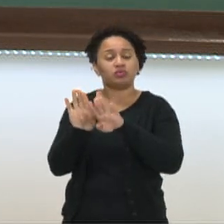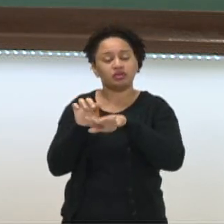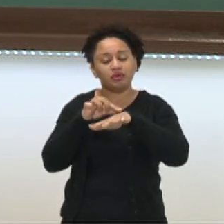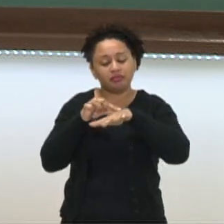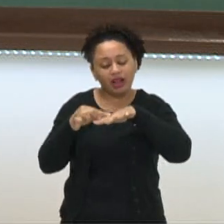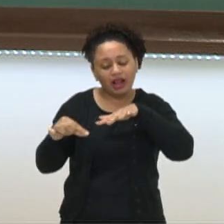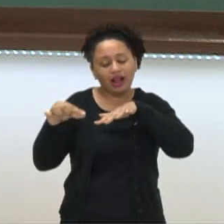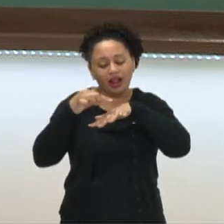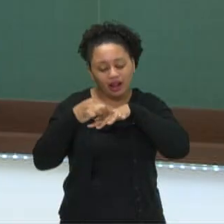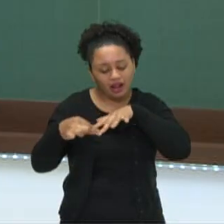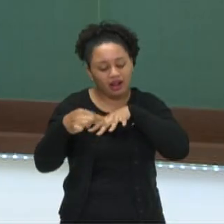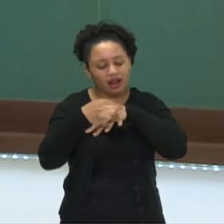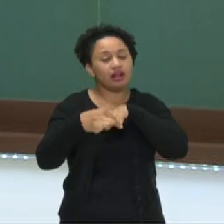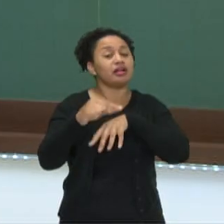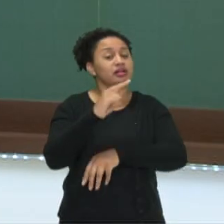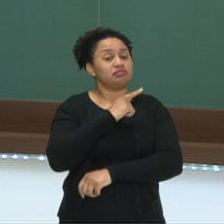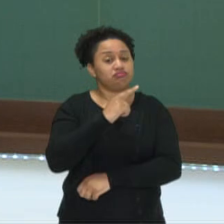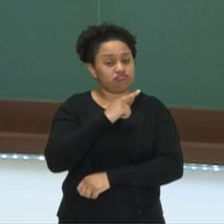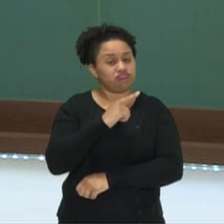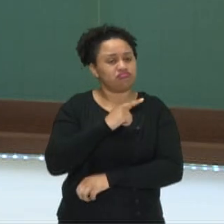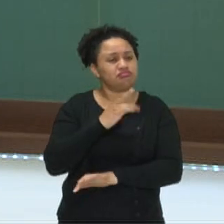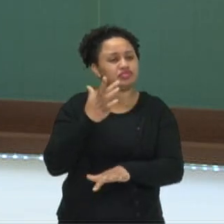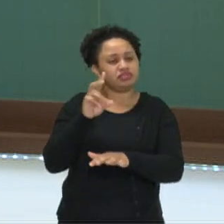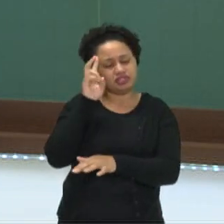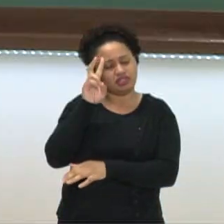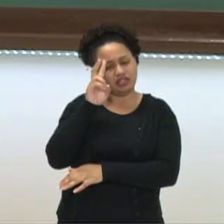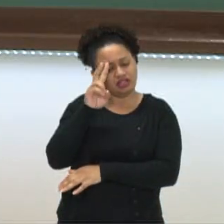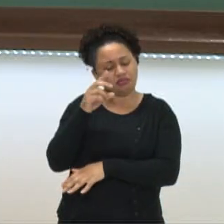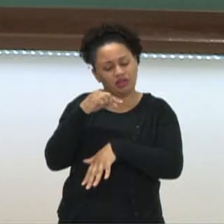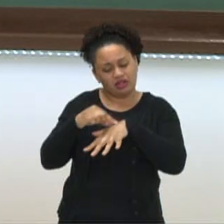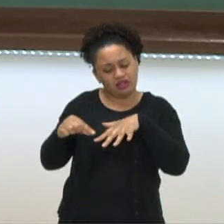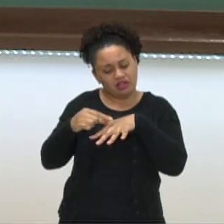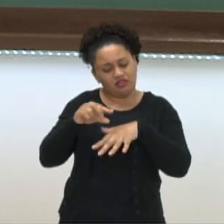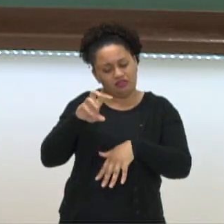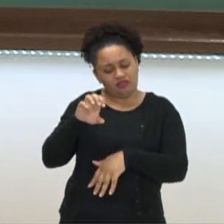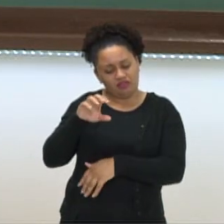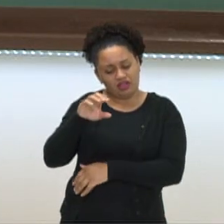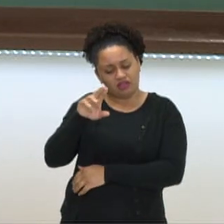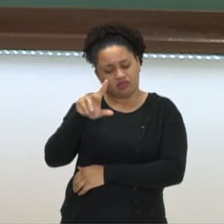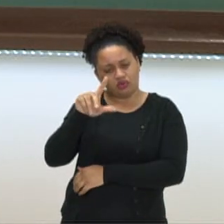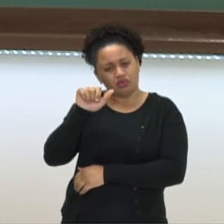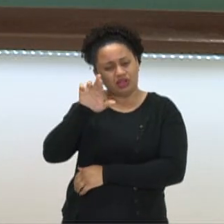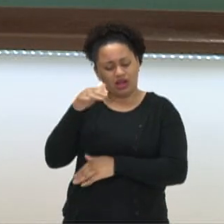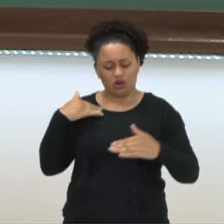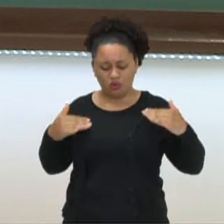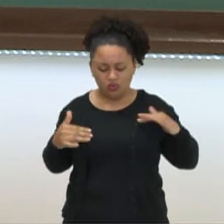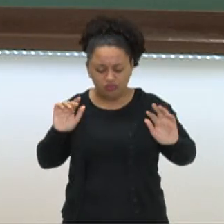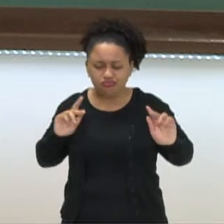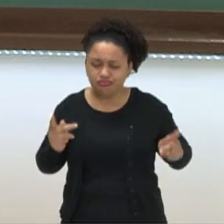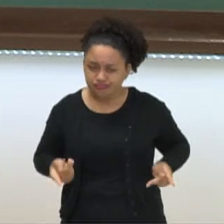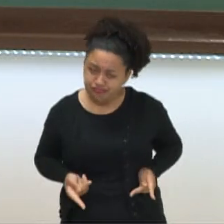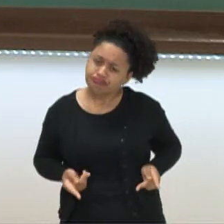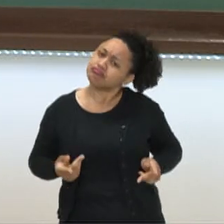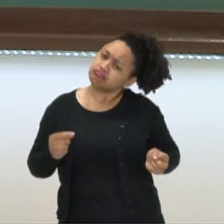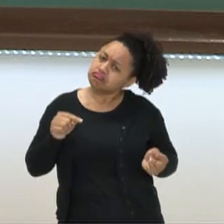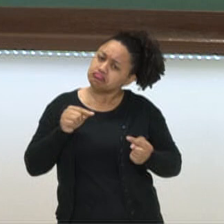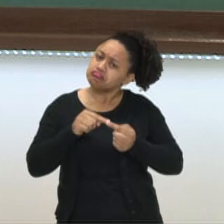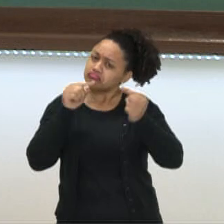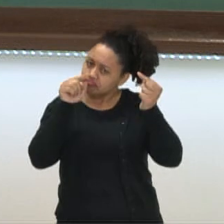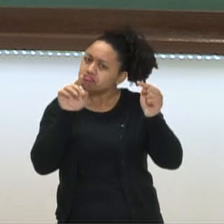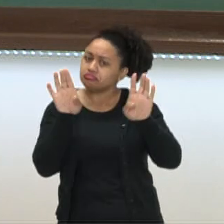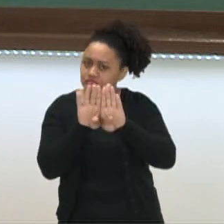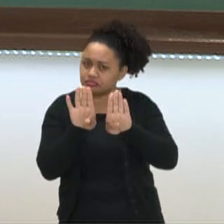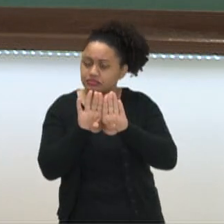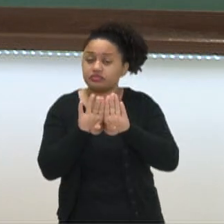você possa lembrar da palavra vascular quanto ao corpo humano. Tem alguma coisa a ver. As plantas